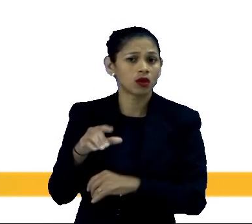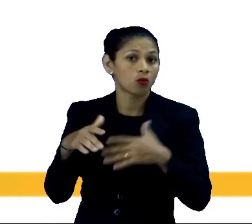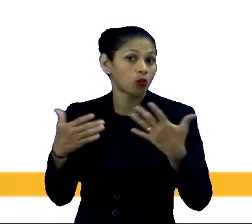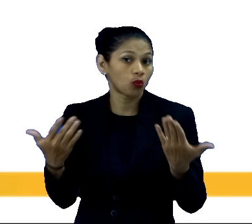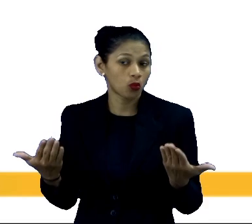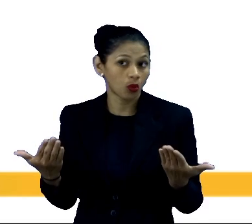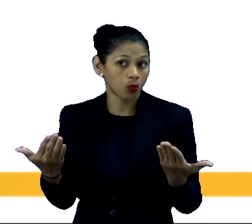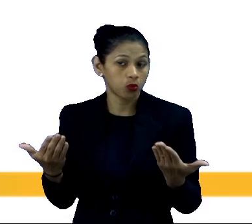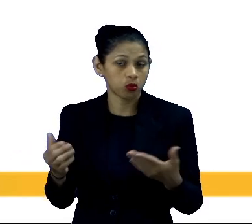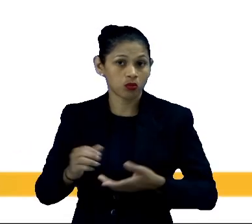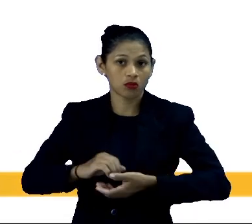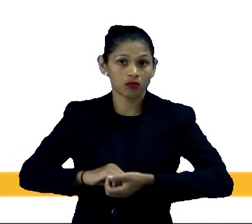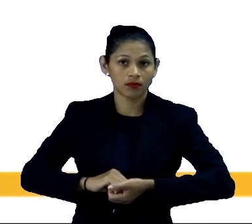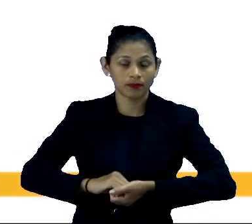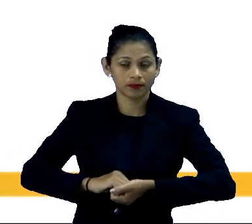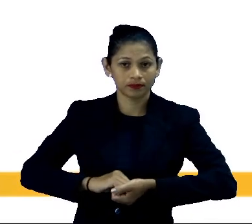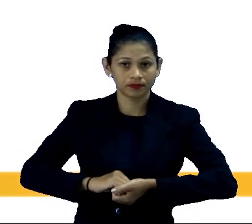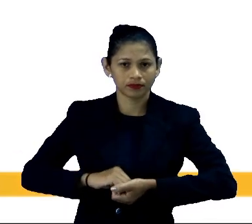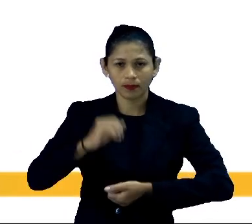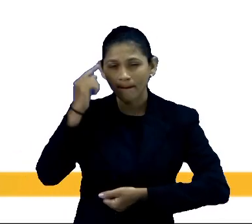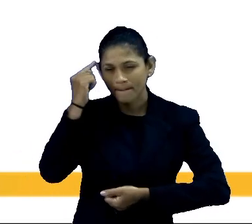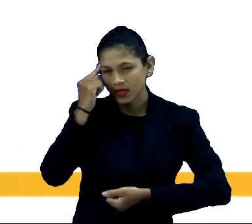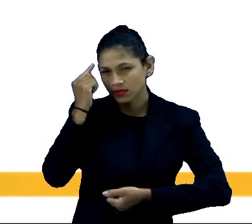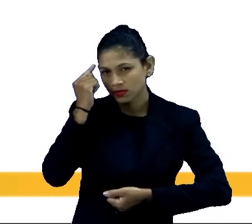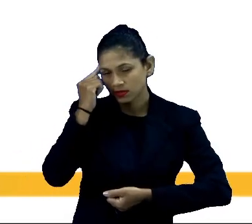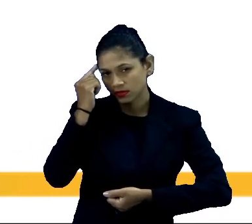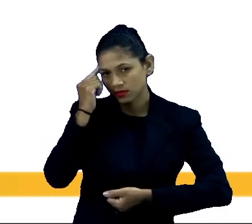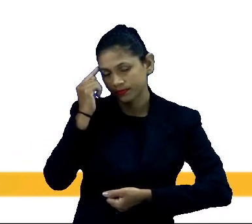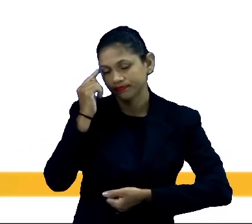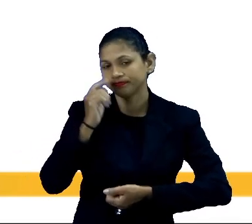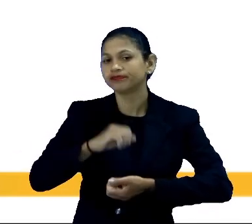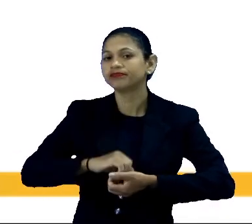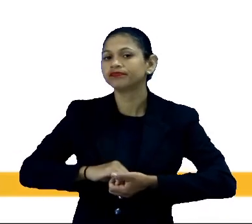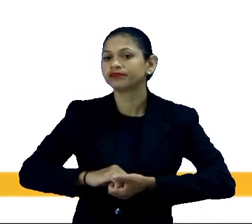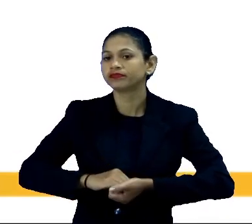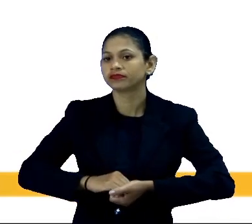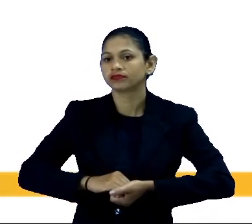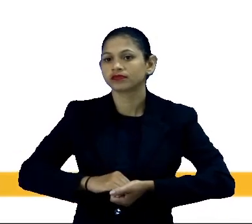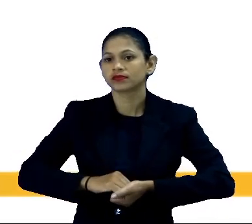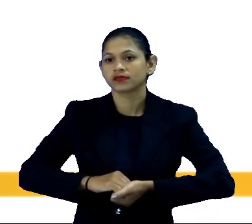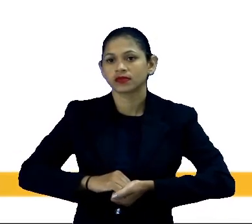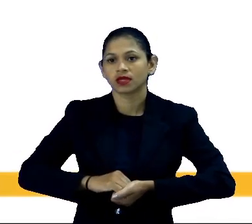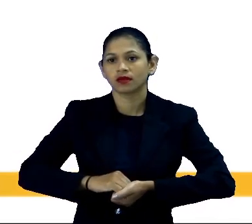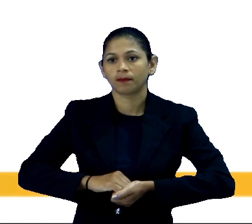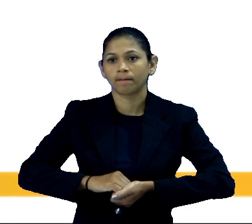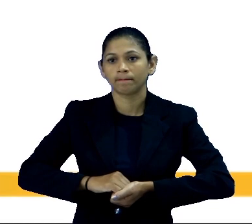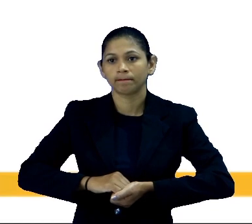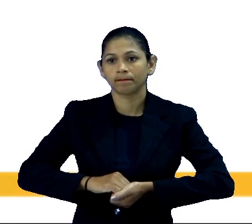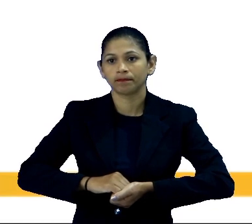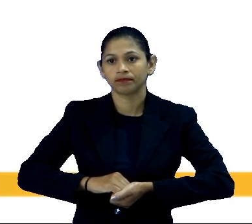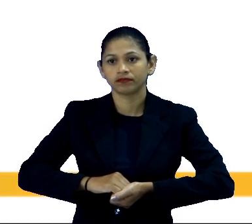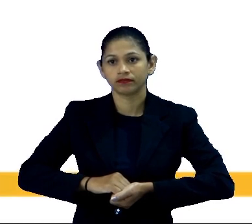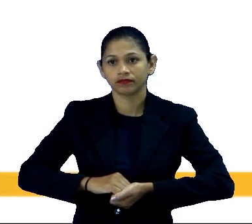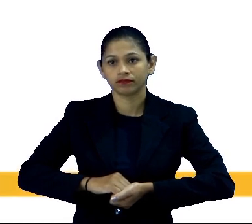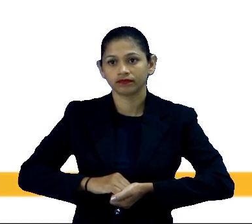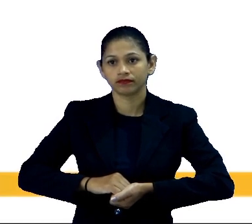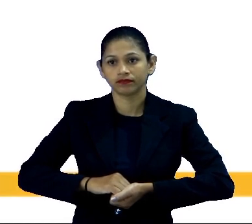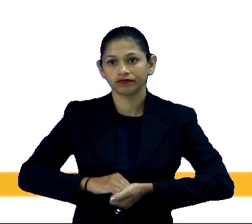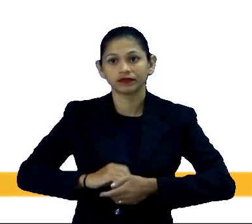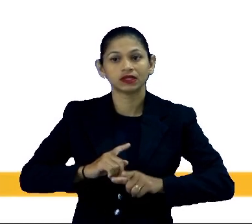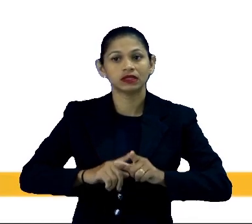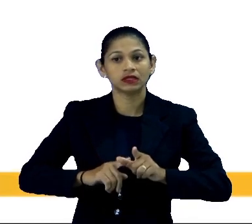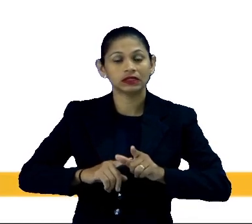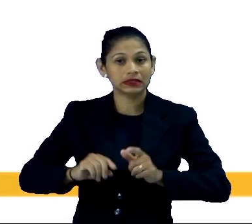ou lugar. Vamos lá. Já pensaram um pouquinho? Qual seria a resposta a essa questão?